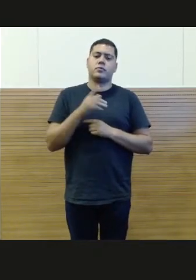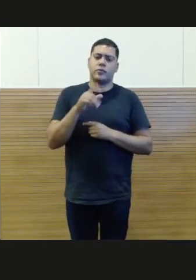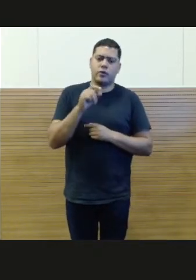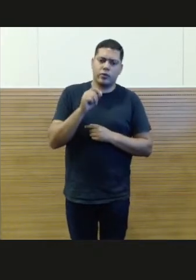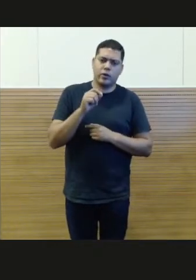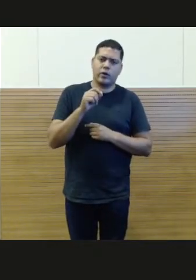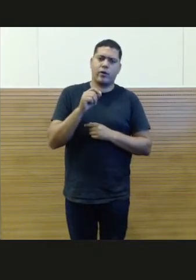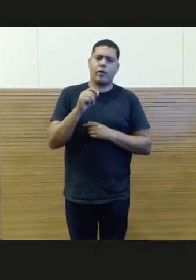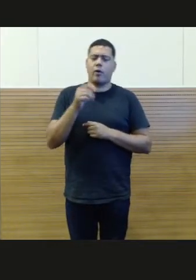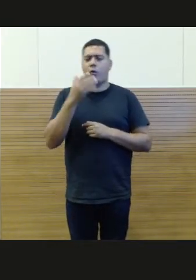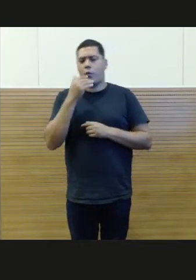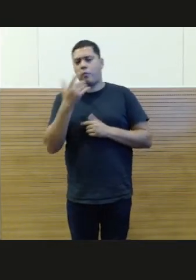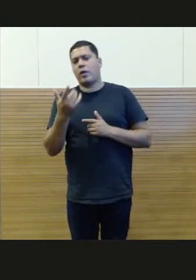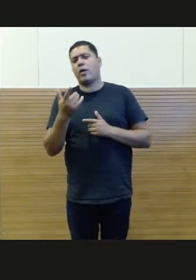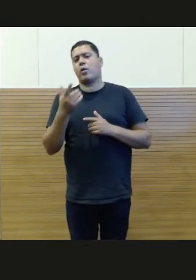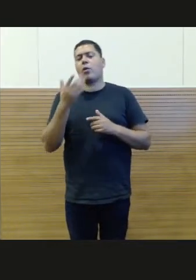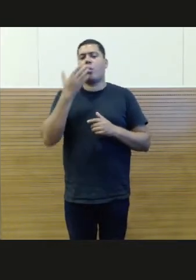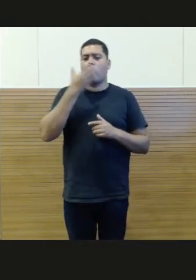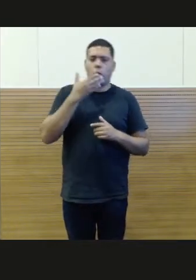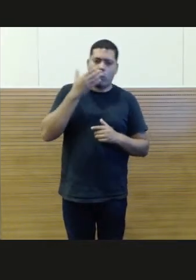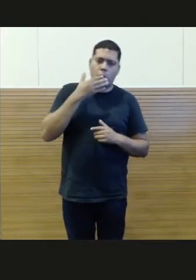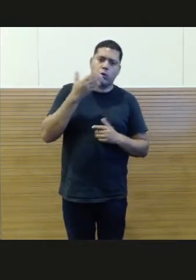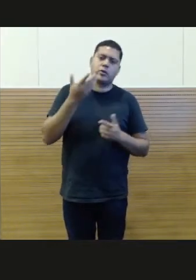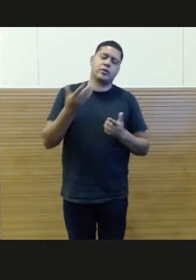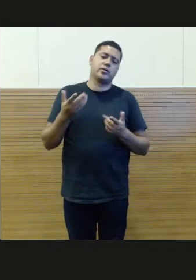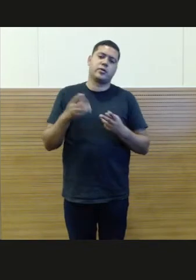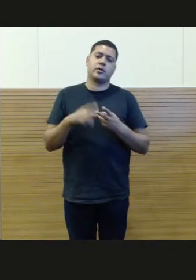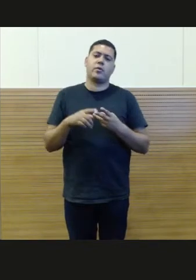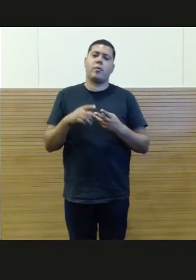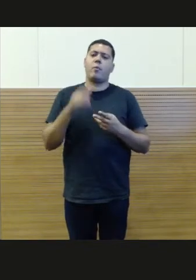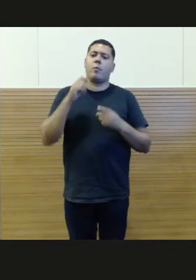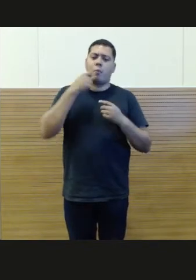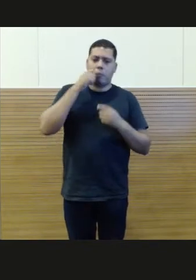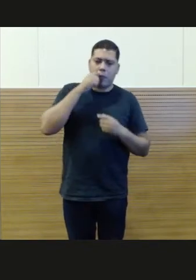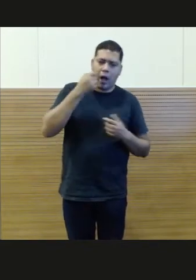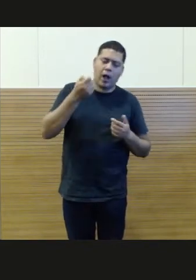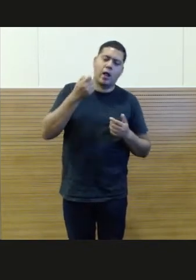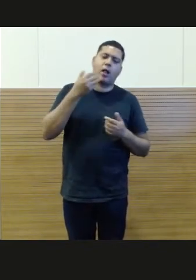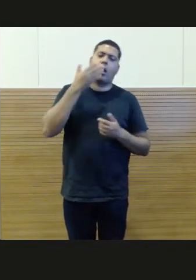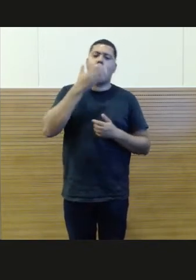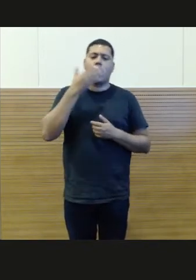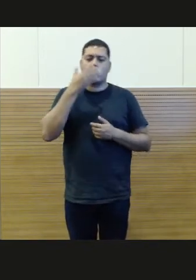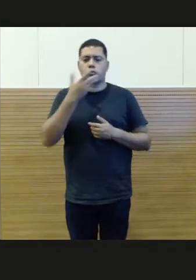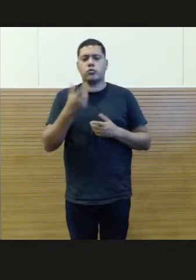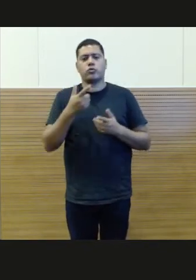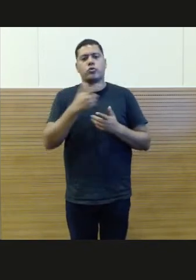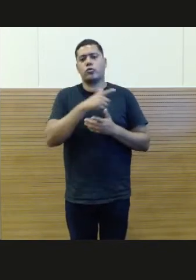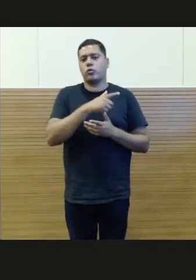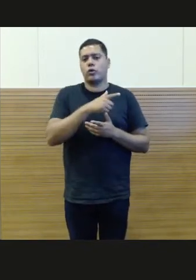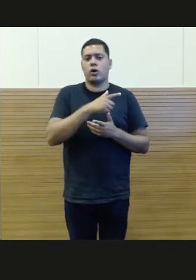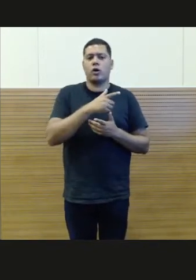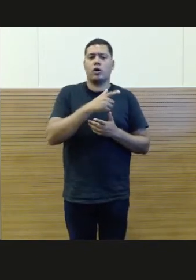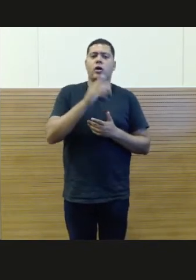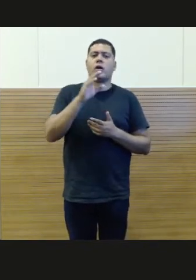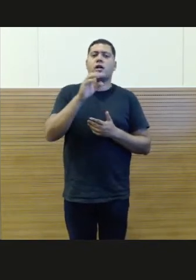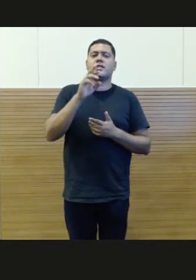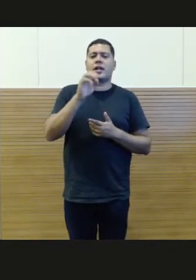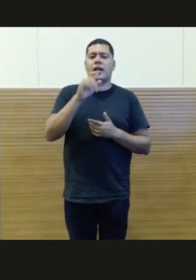adocicadas, sobremesas, snacks, balas, açúcares, cereais de café da